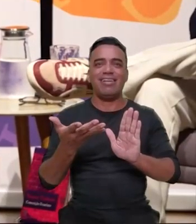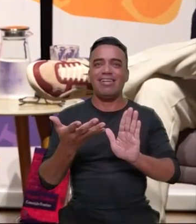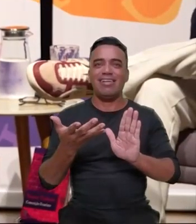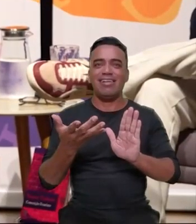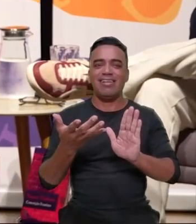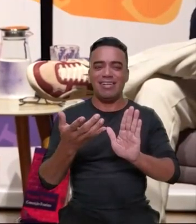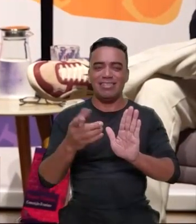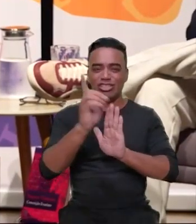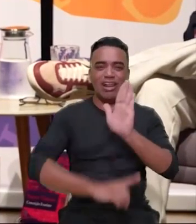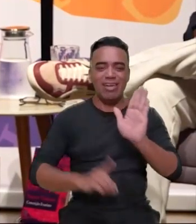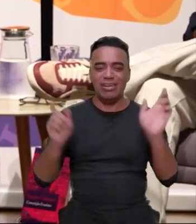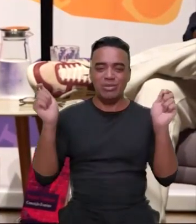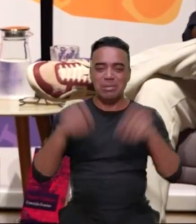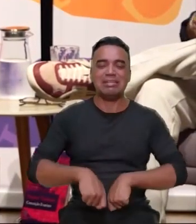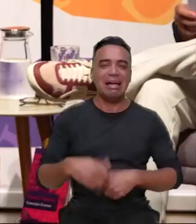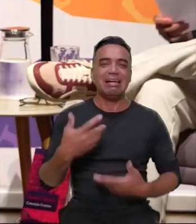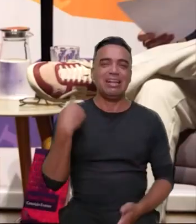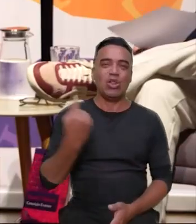uma capacidade